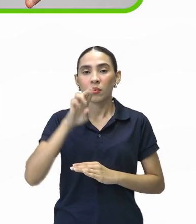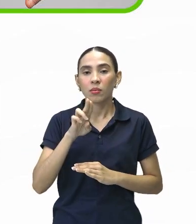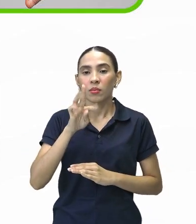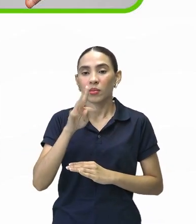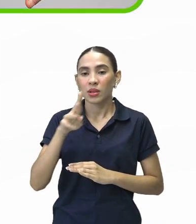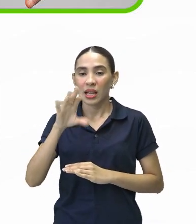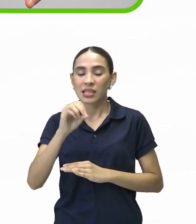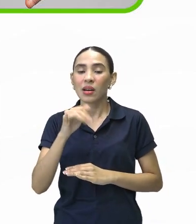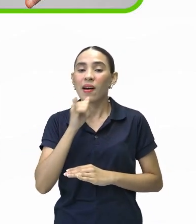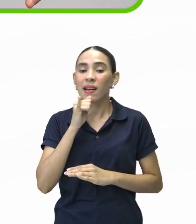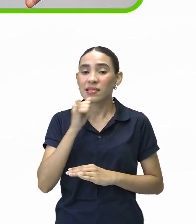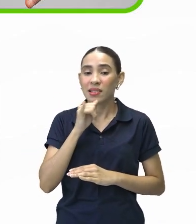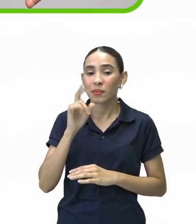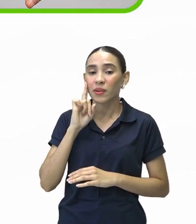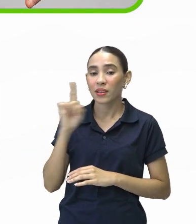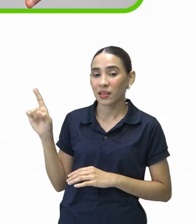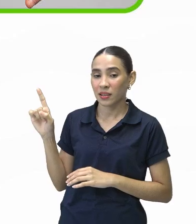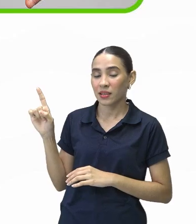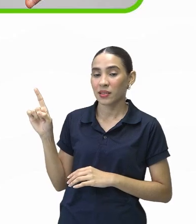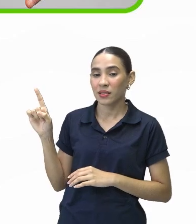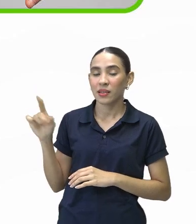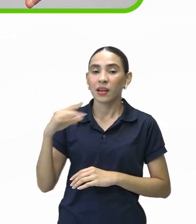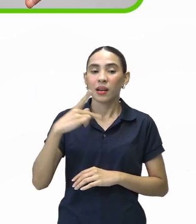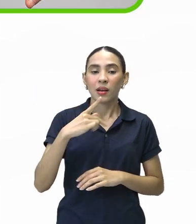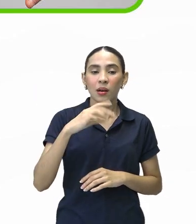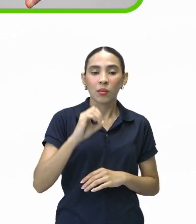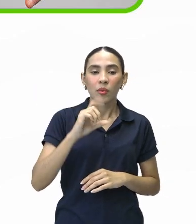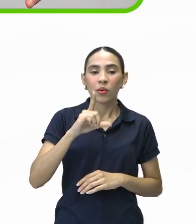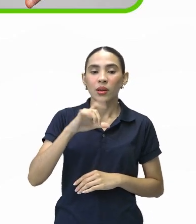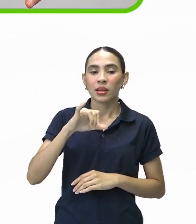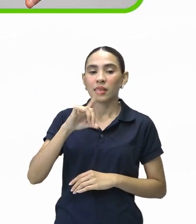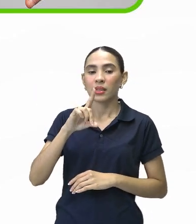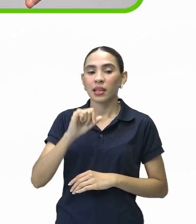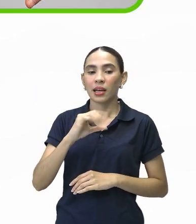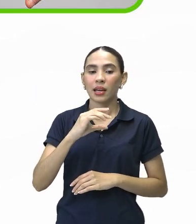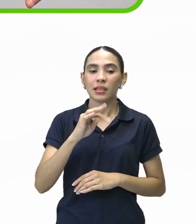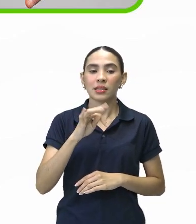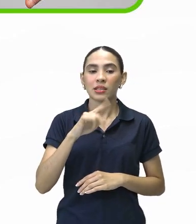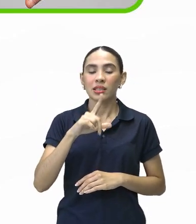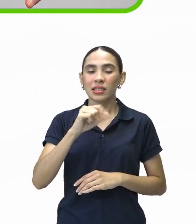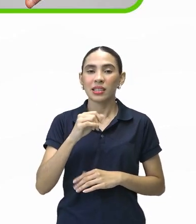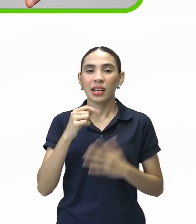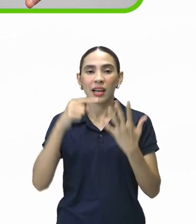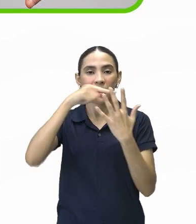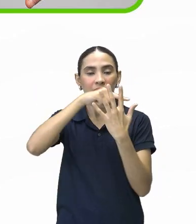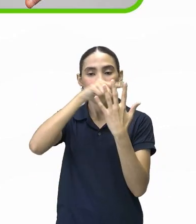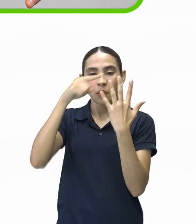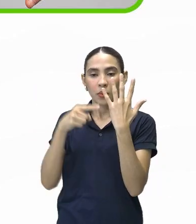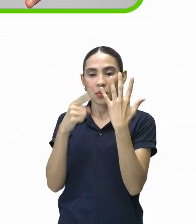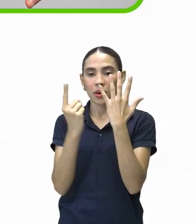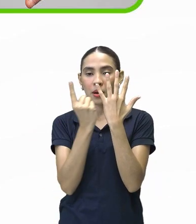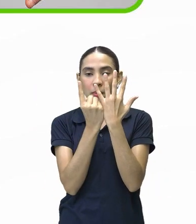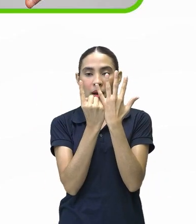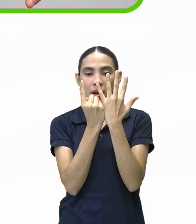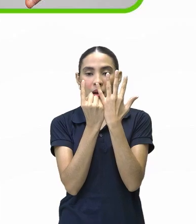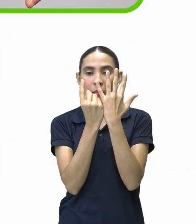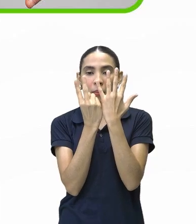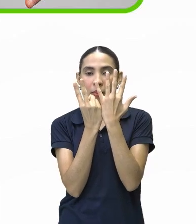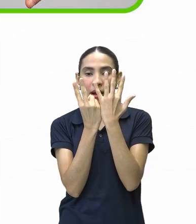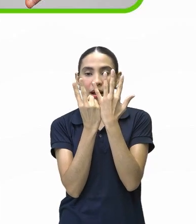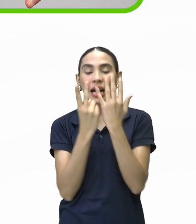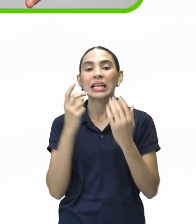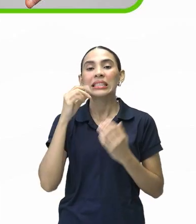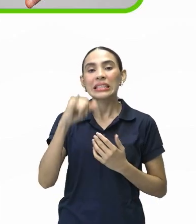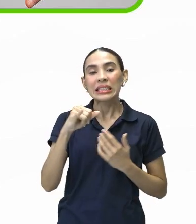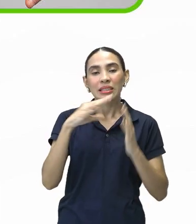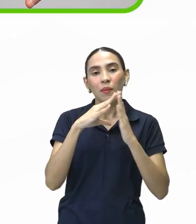aí que está sendo exemplificada para vocês, da polidactilia, ou seja, vários dedos na mão aí, se ocorrer uma